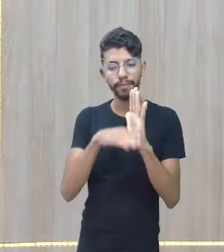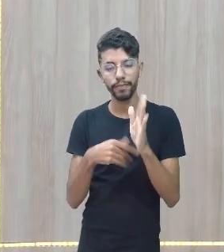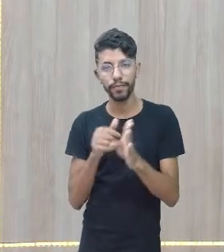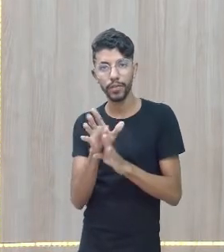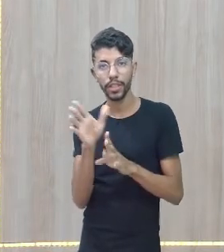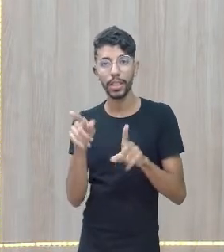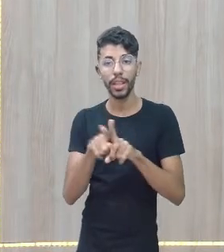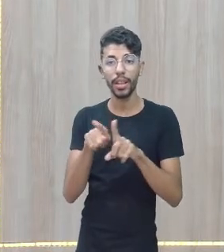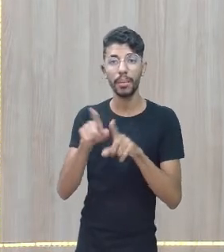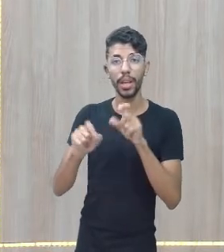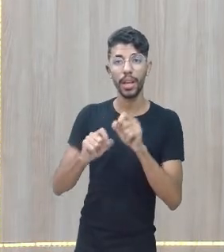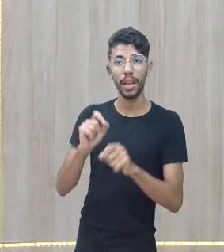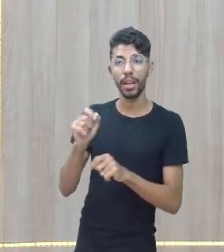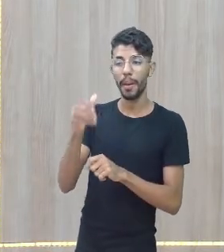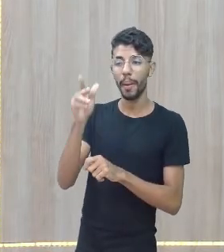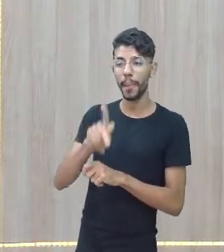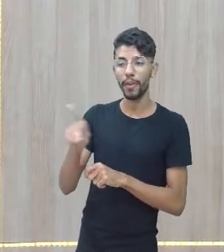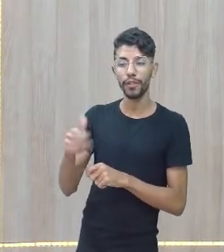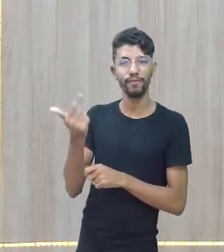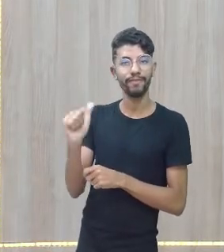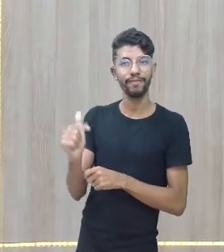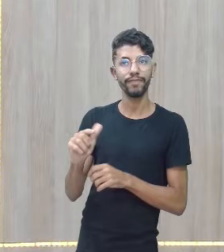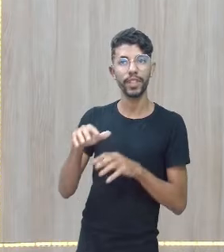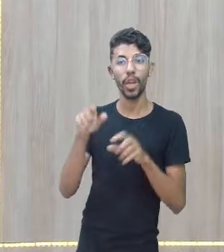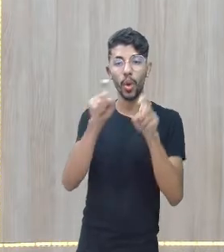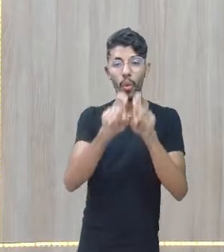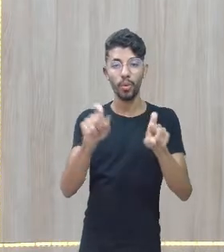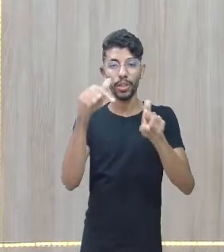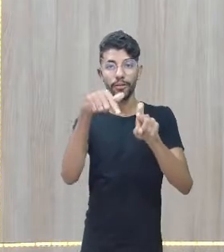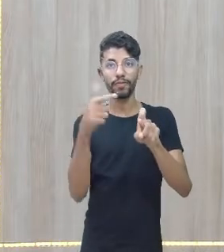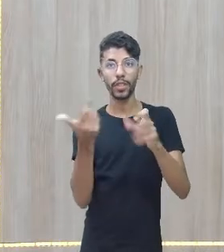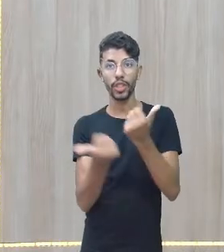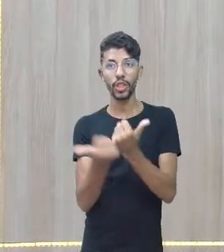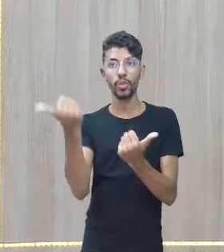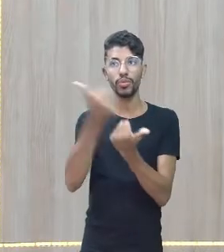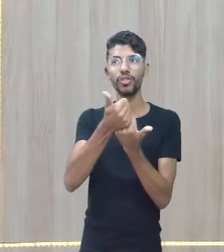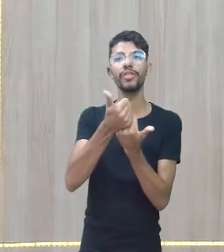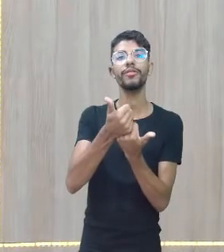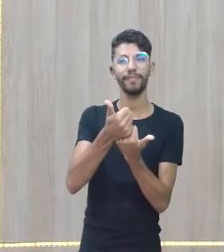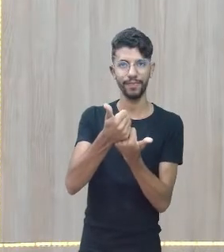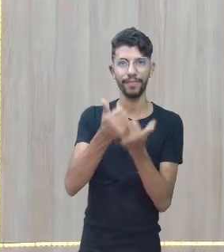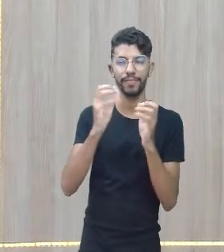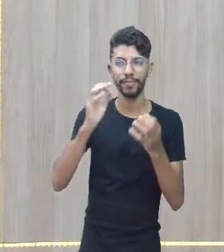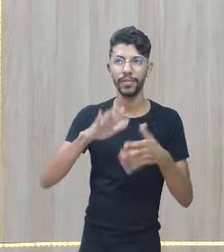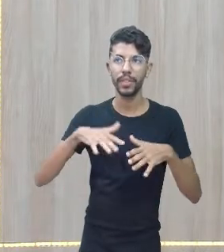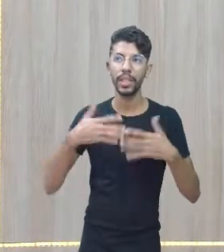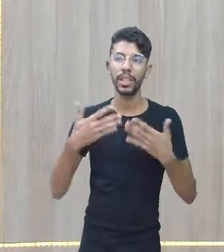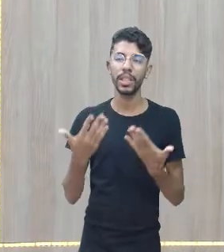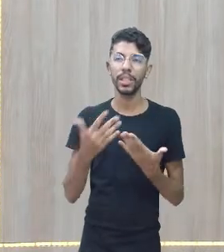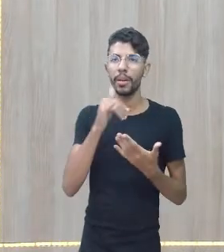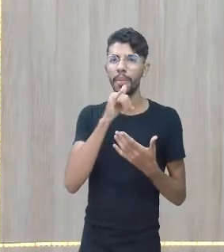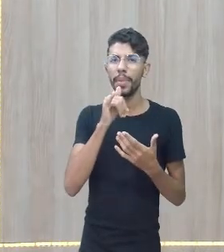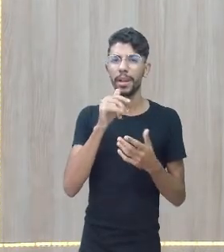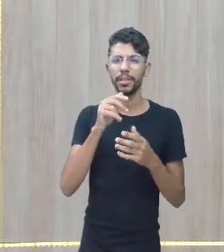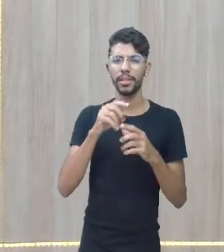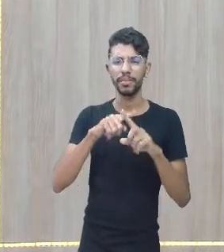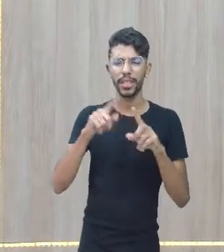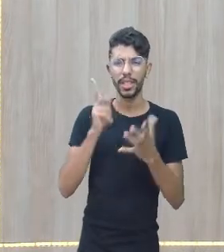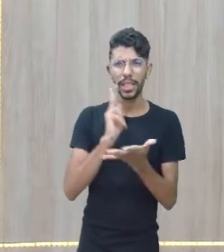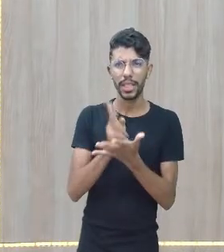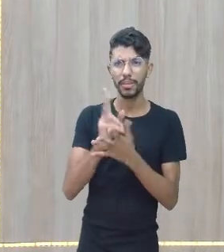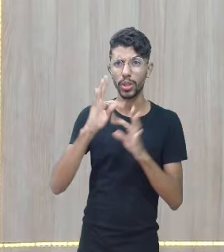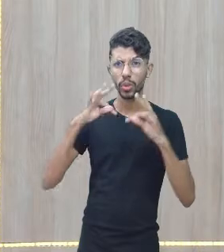professor, que é aquele que ensina, tá certo? O computador vai substituir os dois. Contudo, nem sempre é assim. A gente tem ainda a